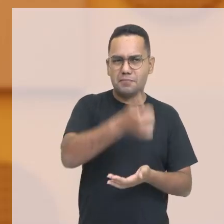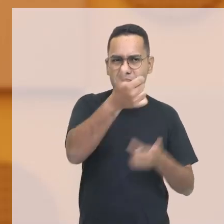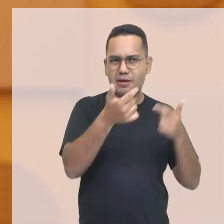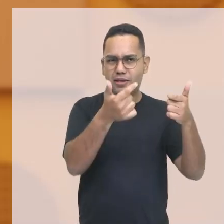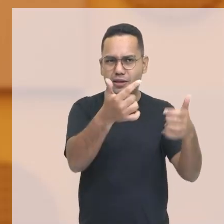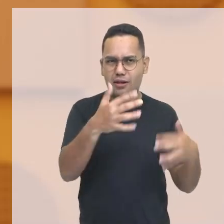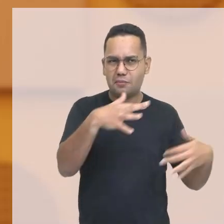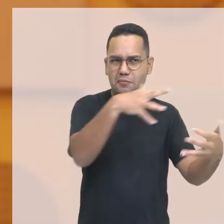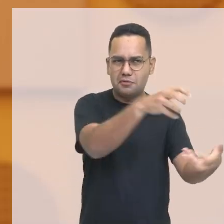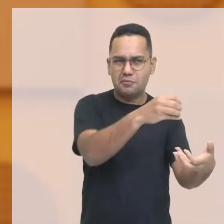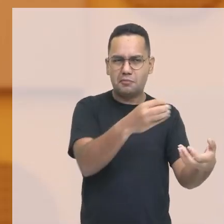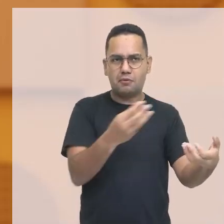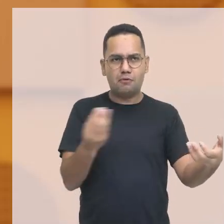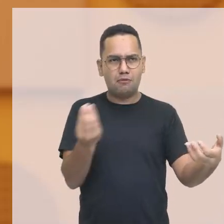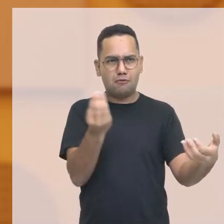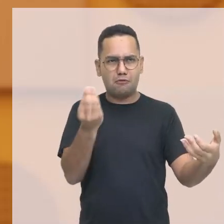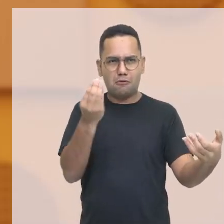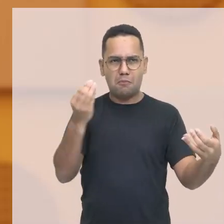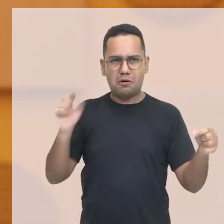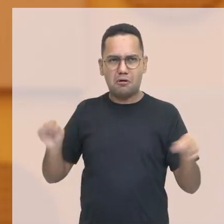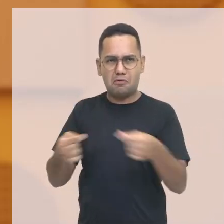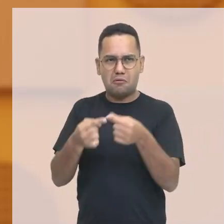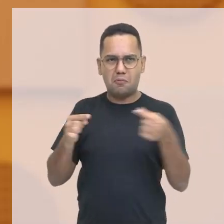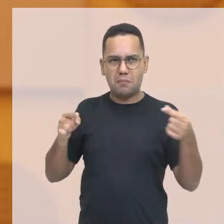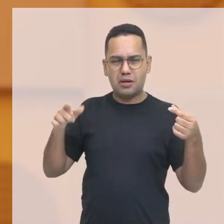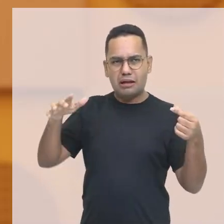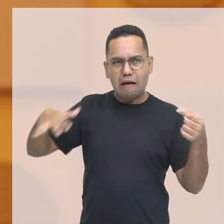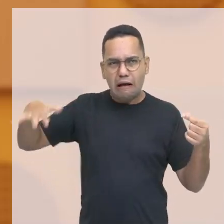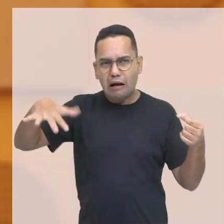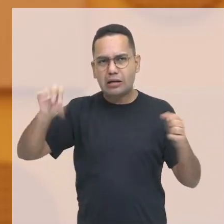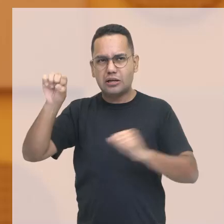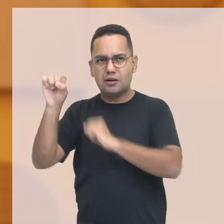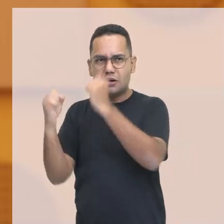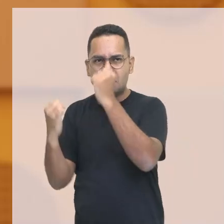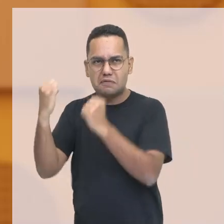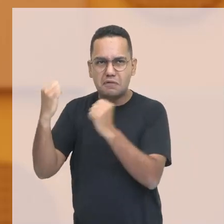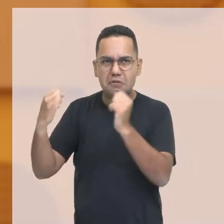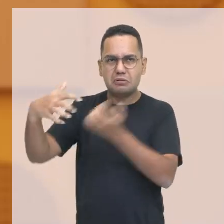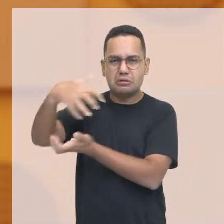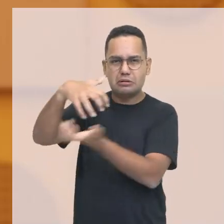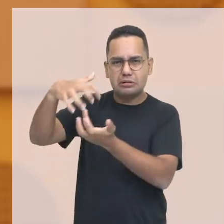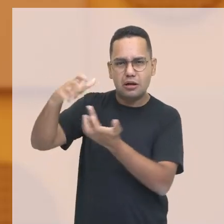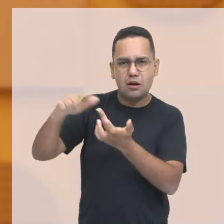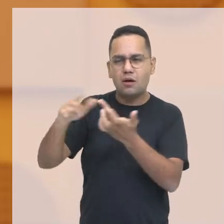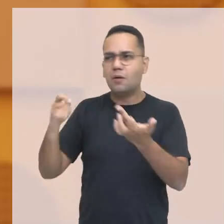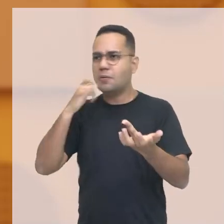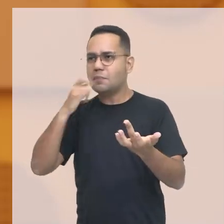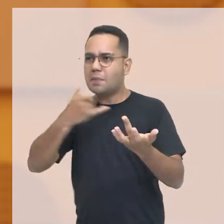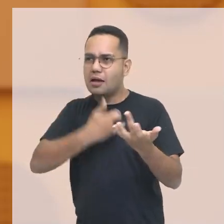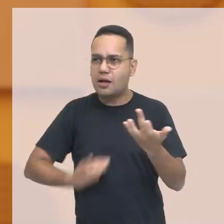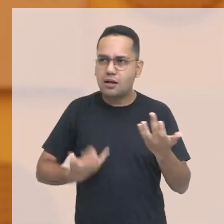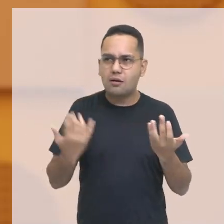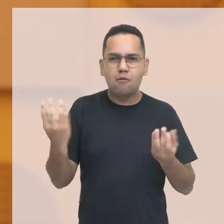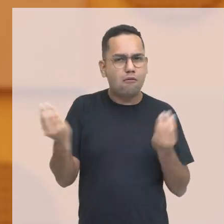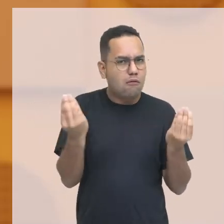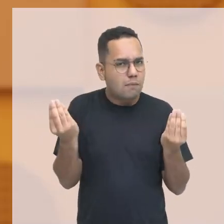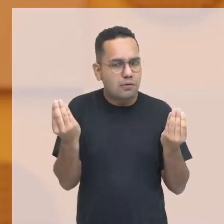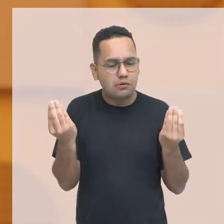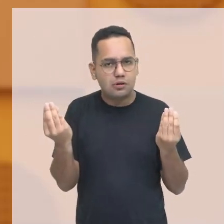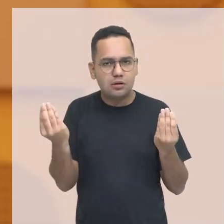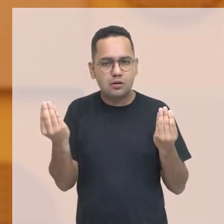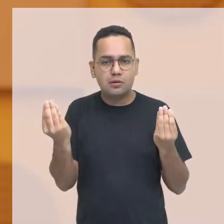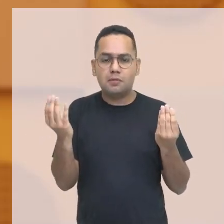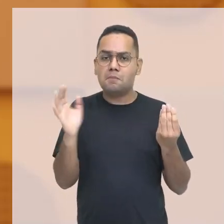tem a ver esse conteúdo de Revolução Industrial, de imperialismo com a Segunda Guerra Mundial? Daqui a pouco a